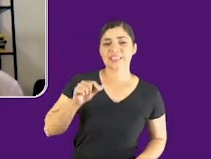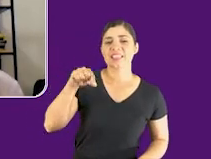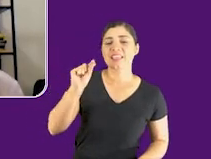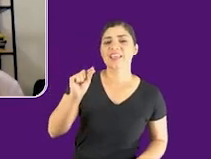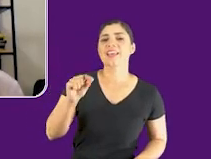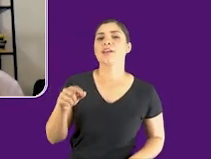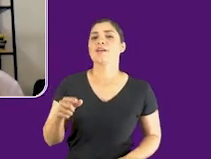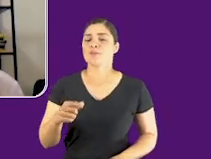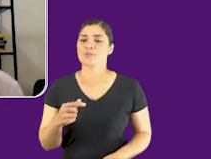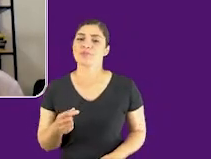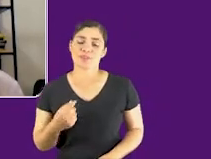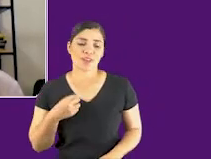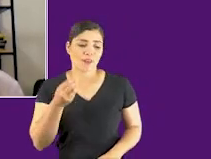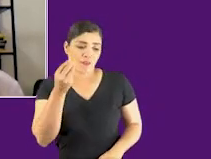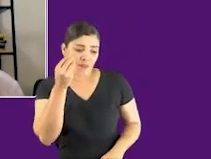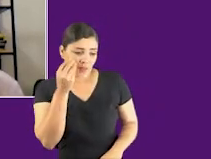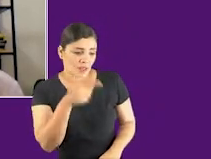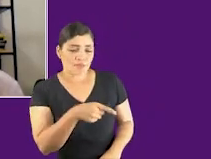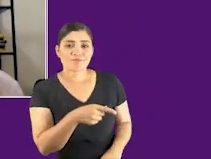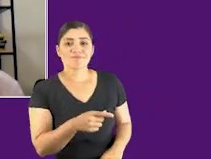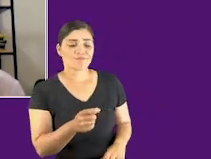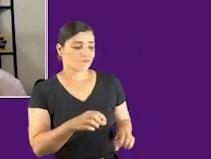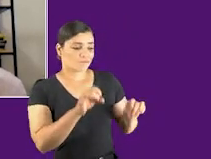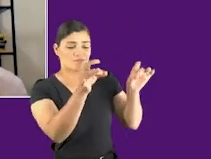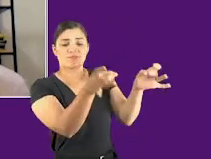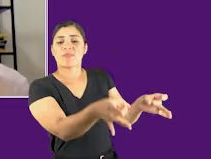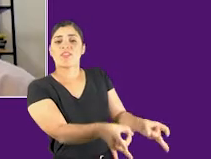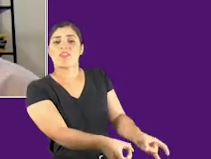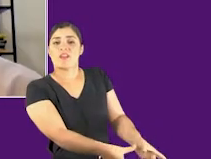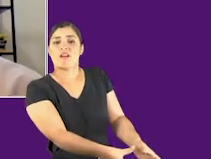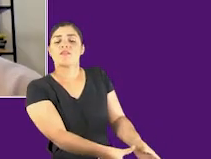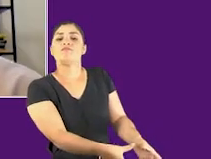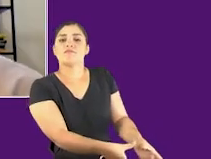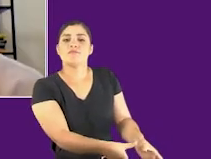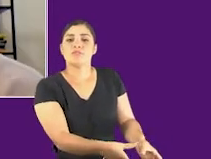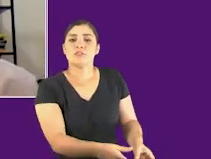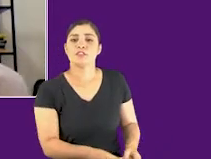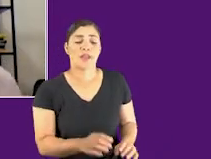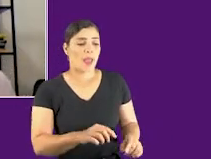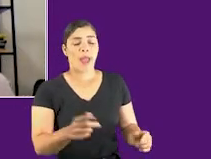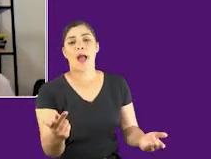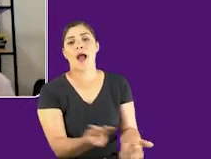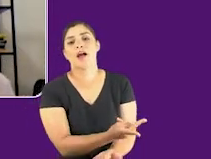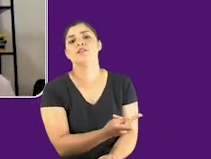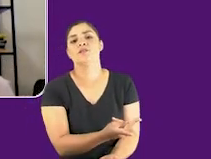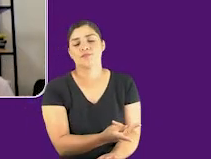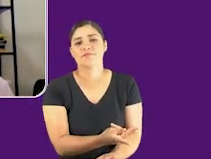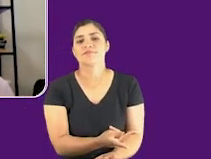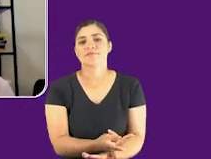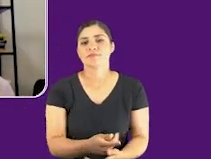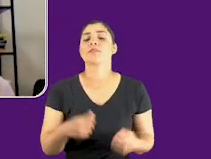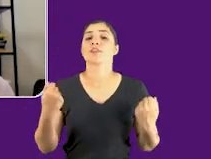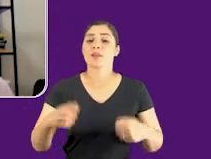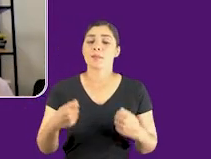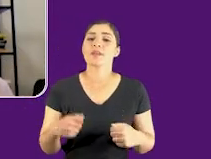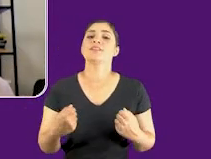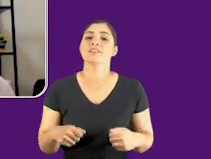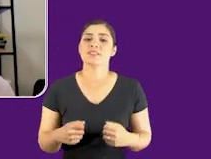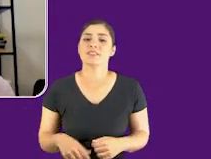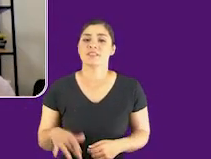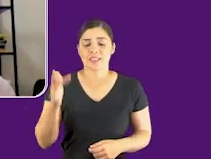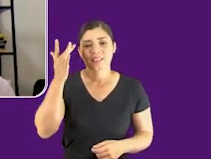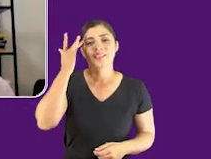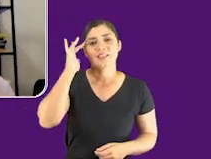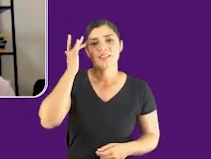de Longe dos Olhos longe do coração Às vezes acontece os temas do lixo e como você não sabe o que acontece Então